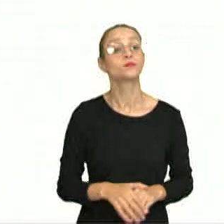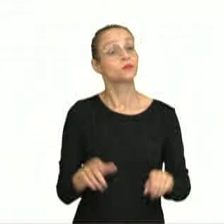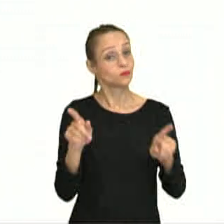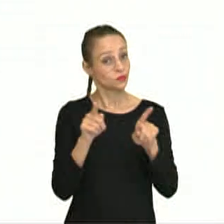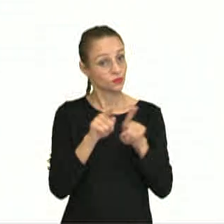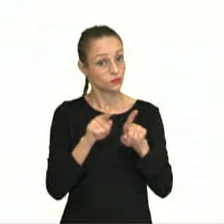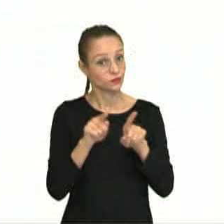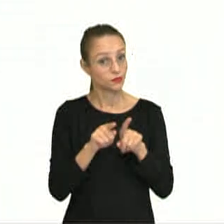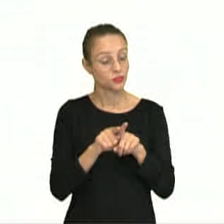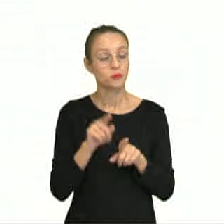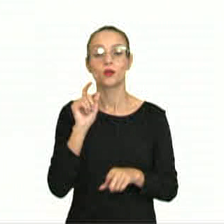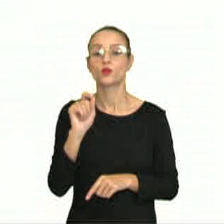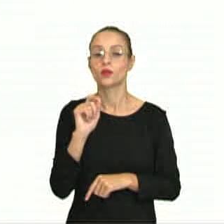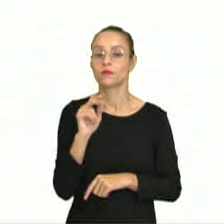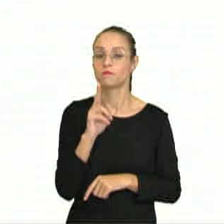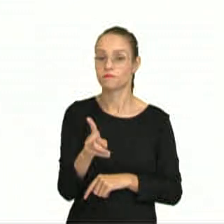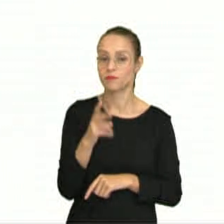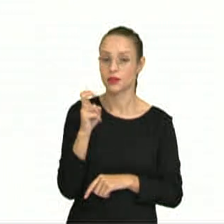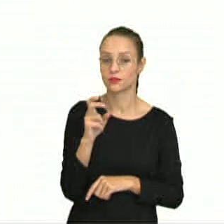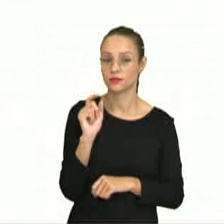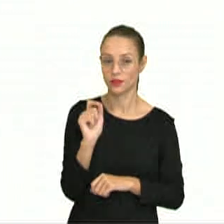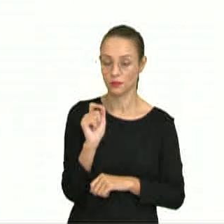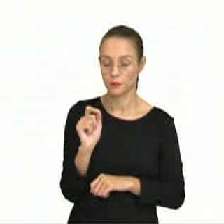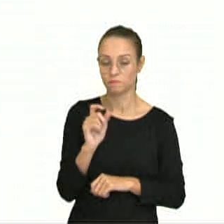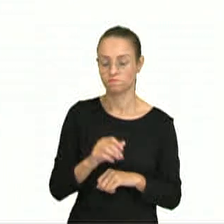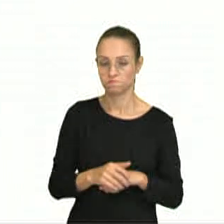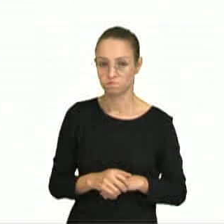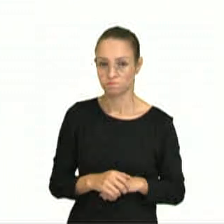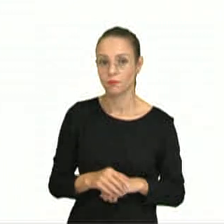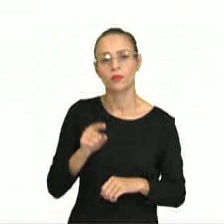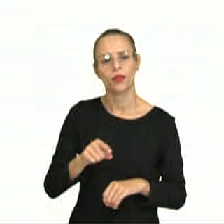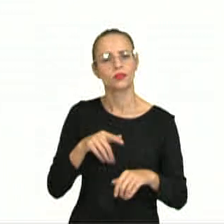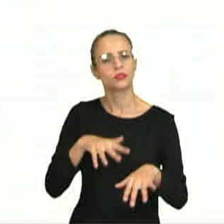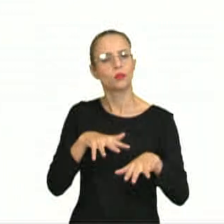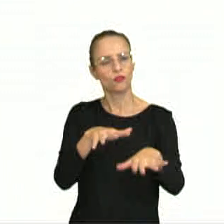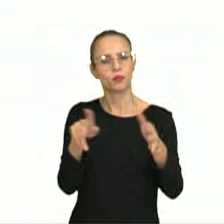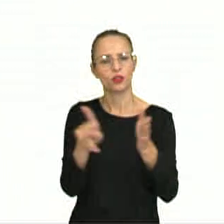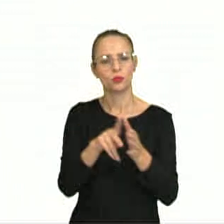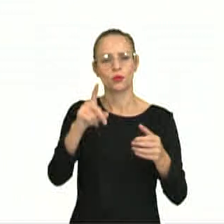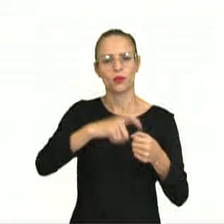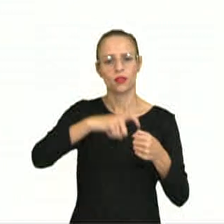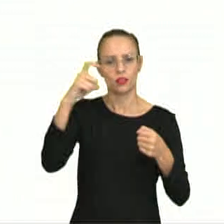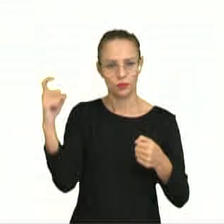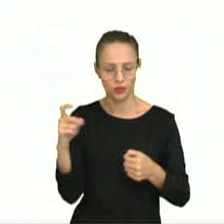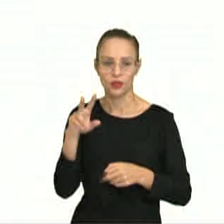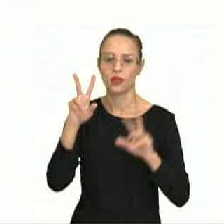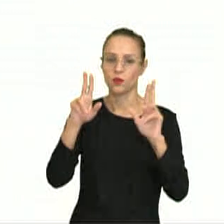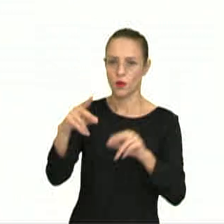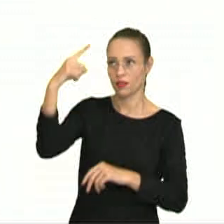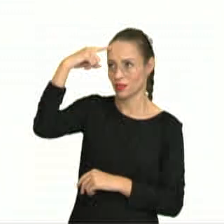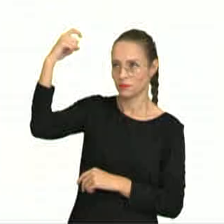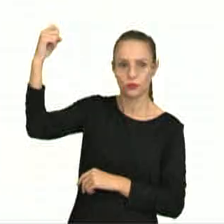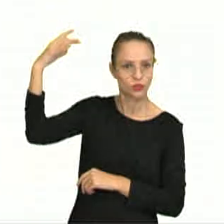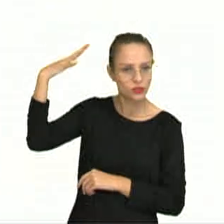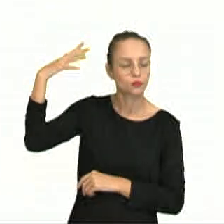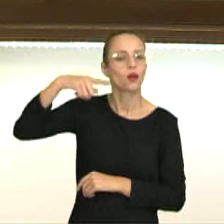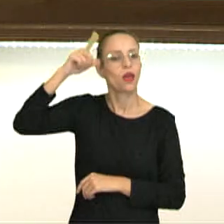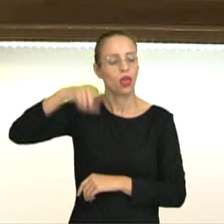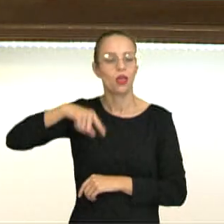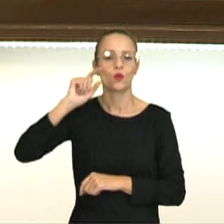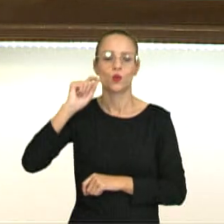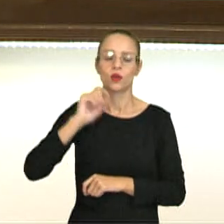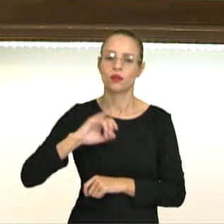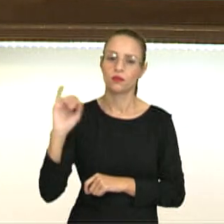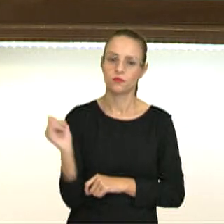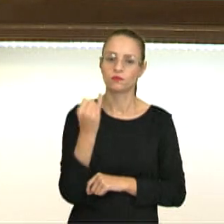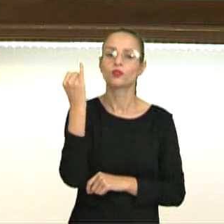disso, a gente percebe também que esses movimentos emancipatórios, como o iluminismo, por exemplo, né, são bastante